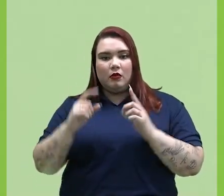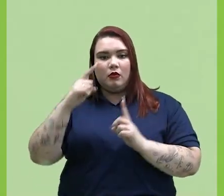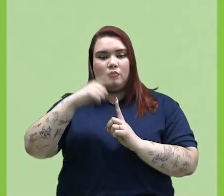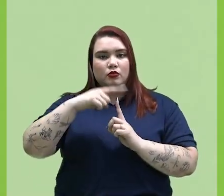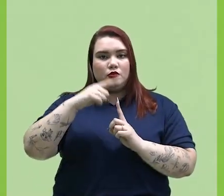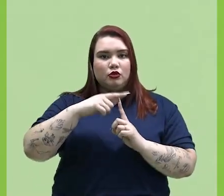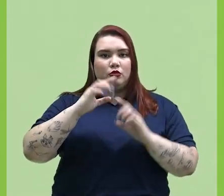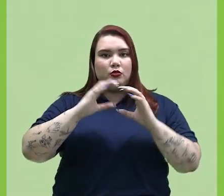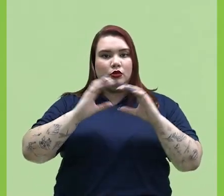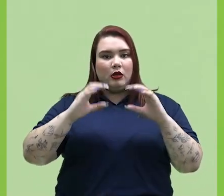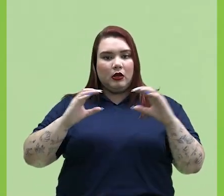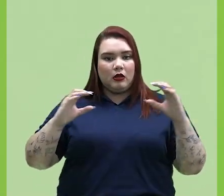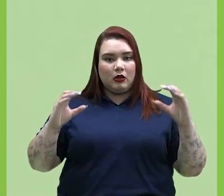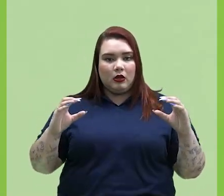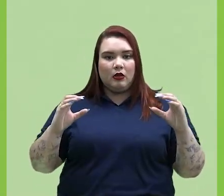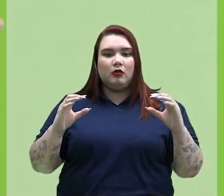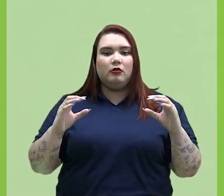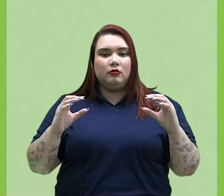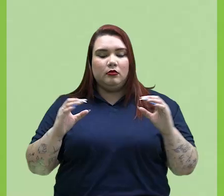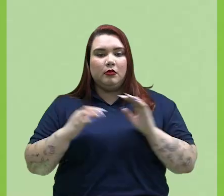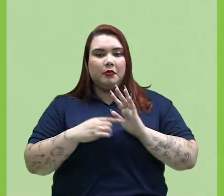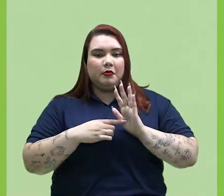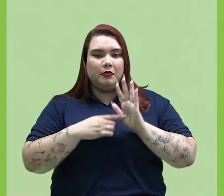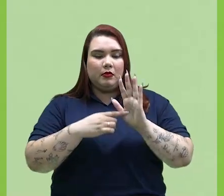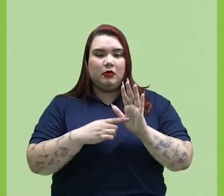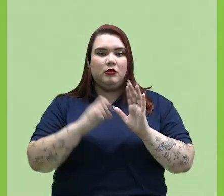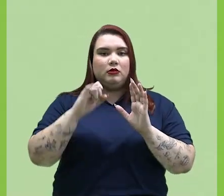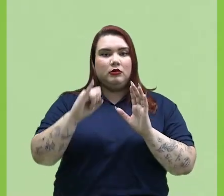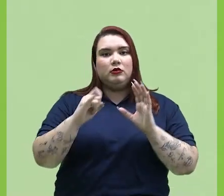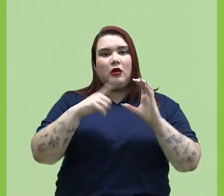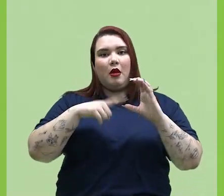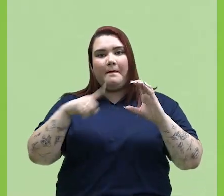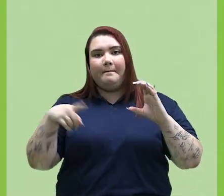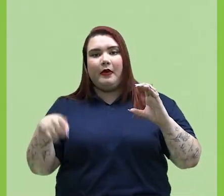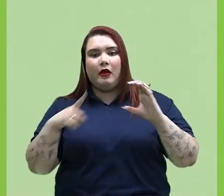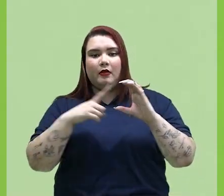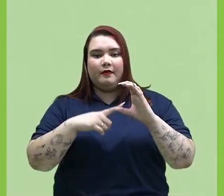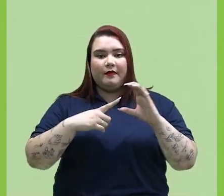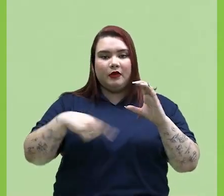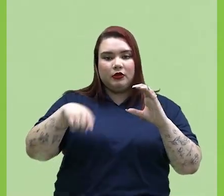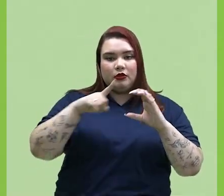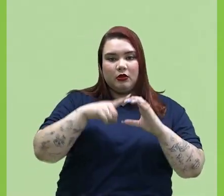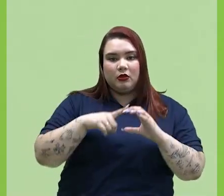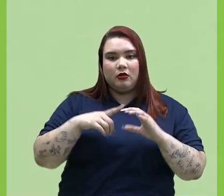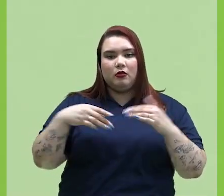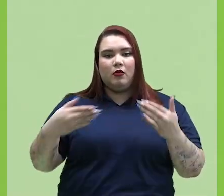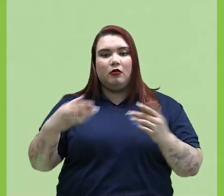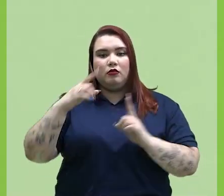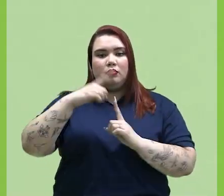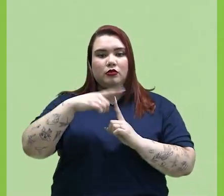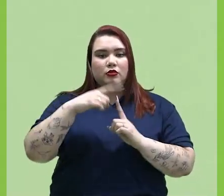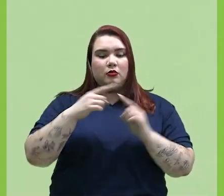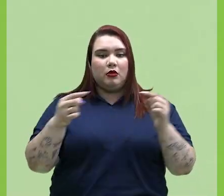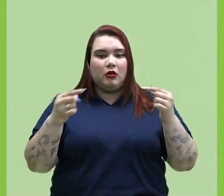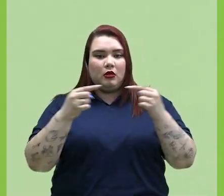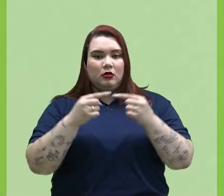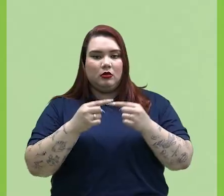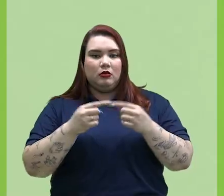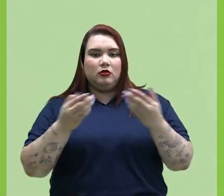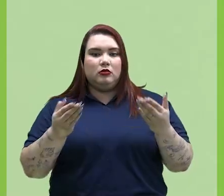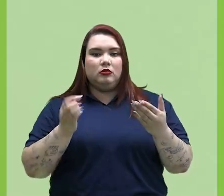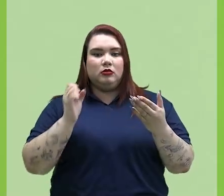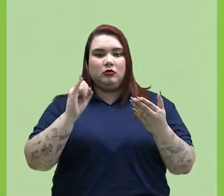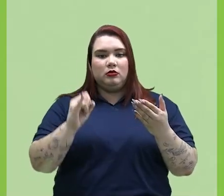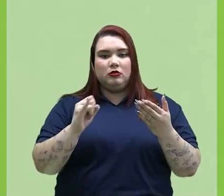de cadeia, né, que se apresenta, se é aberta ou se é fechada. A outra é o tipo de ligação, aí você vai dizer se